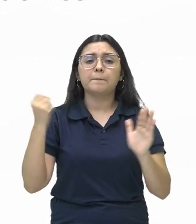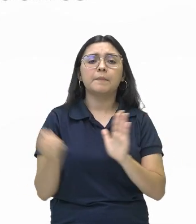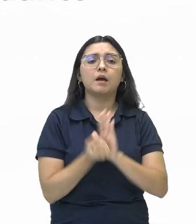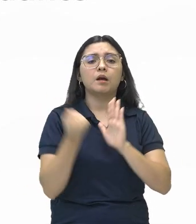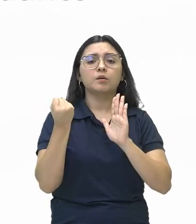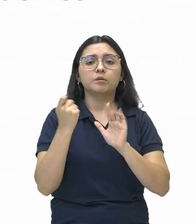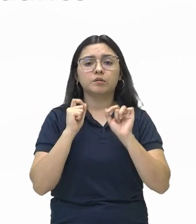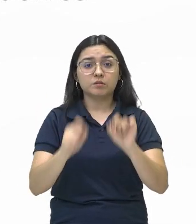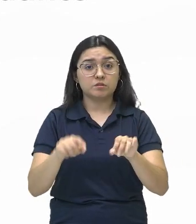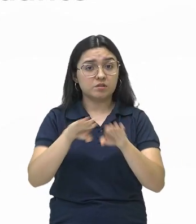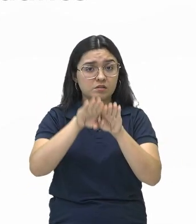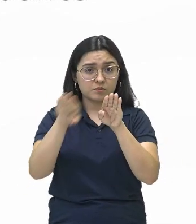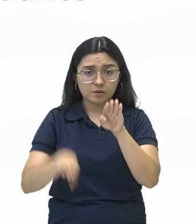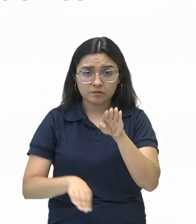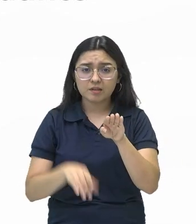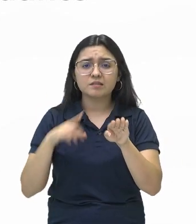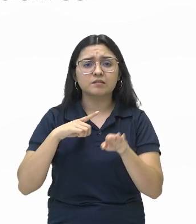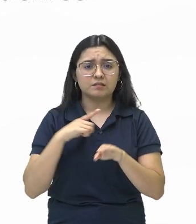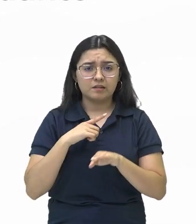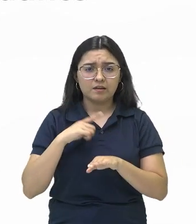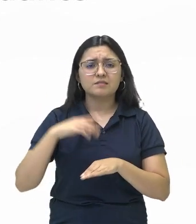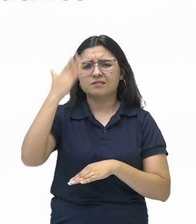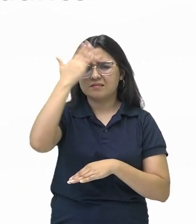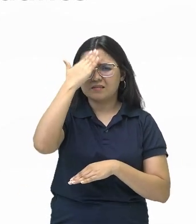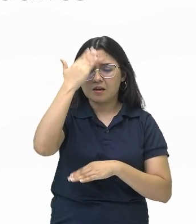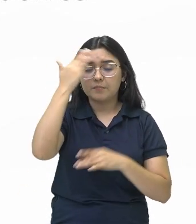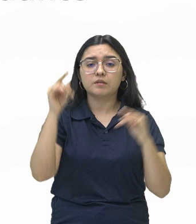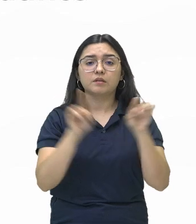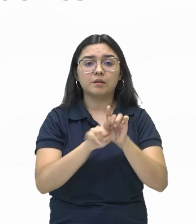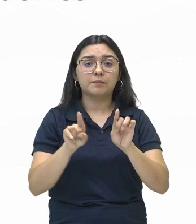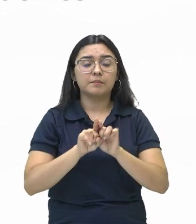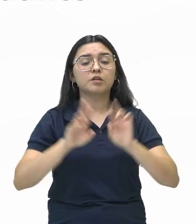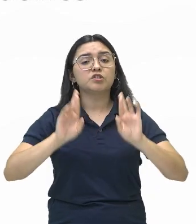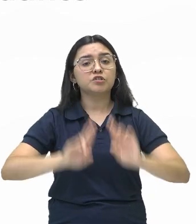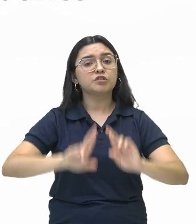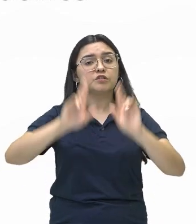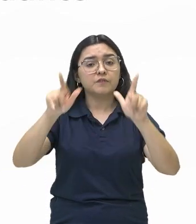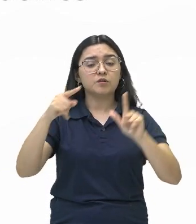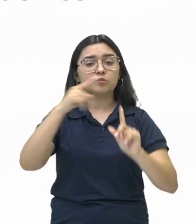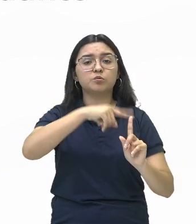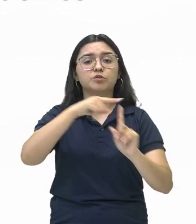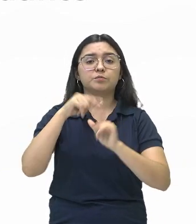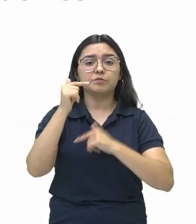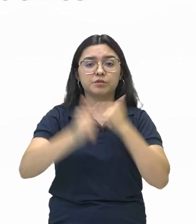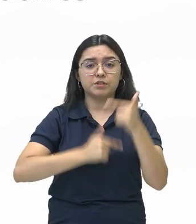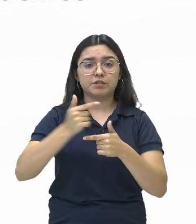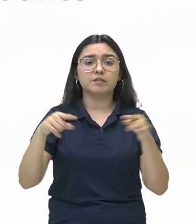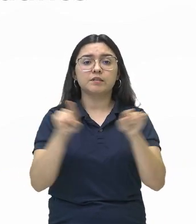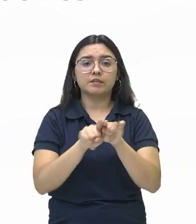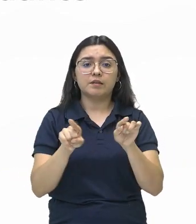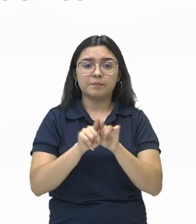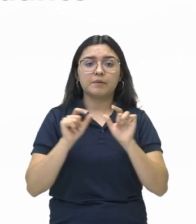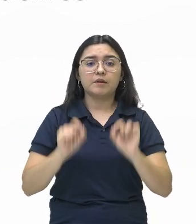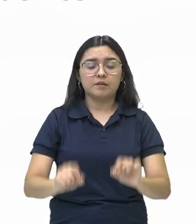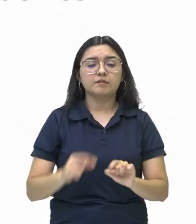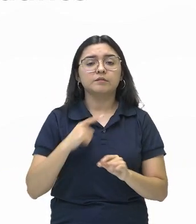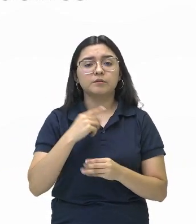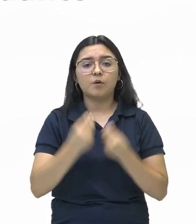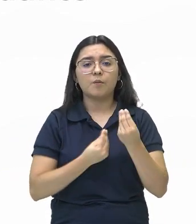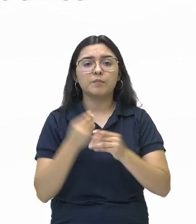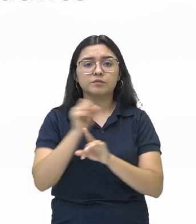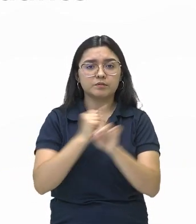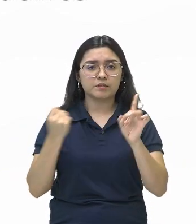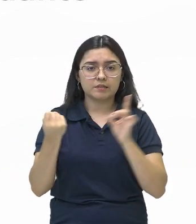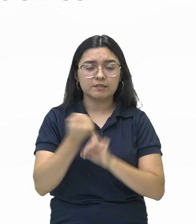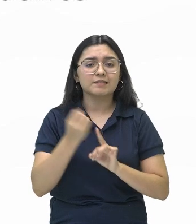por desigualdades, a gente sabe disso daí, e por diferença nas formas de trabalho e das condições sociais, tá?